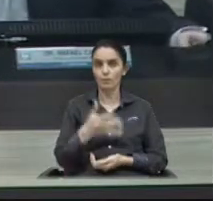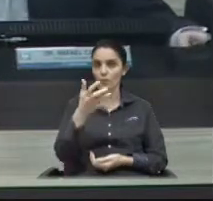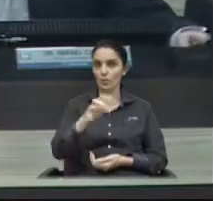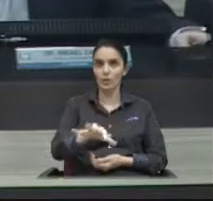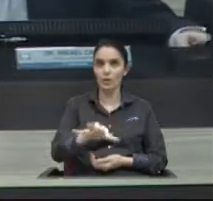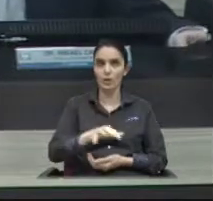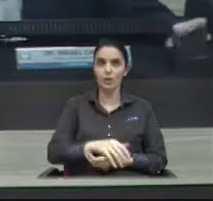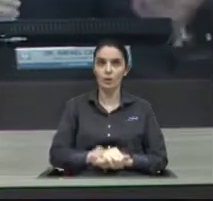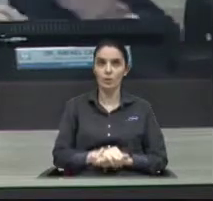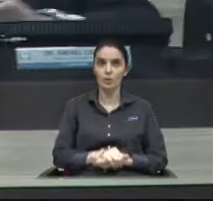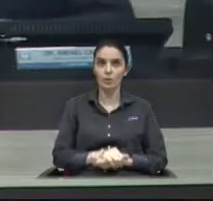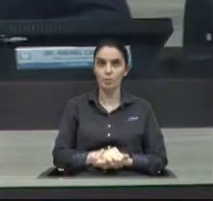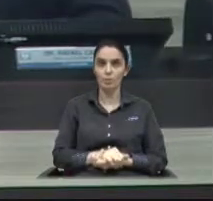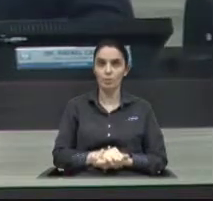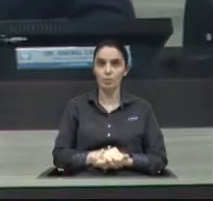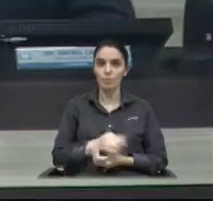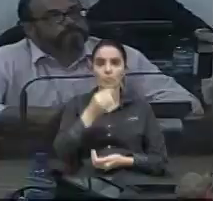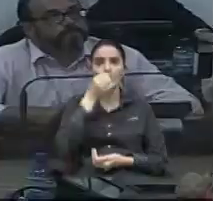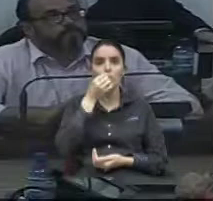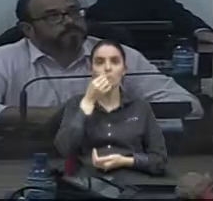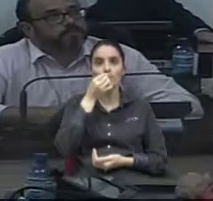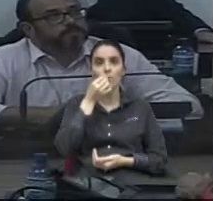Dispenso. Estevão Nogueira.